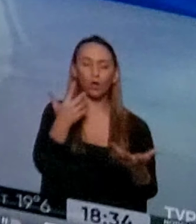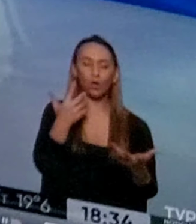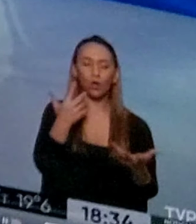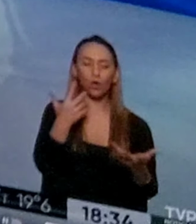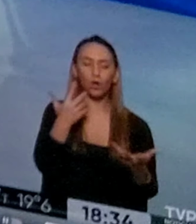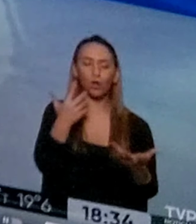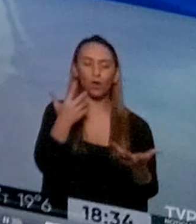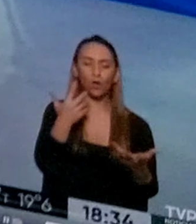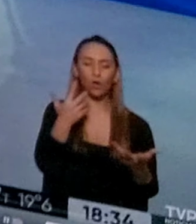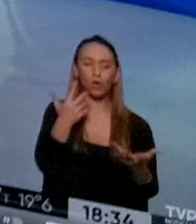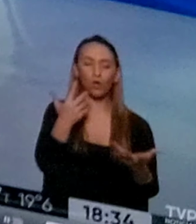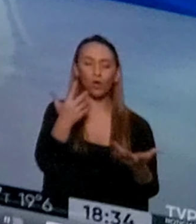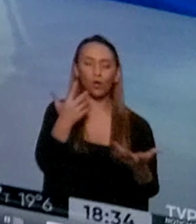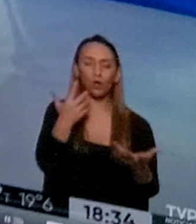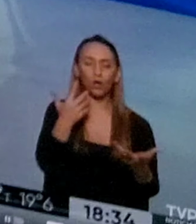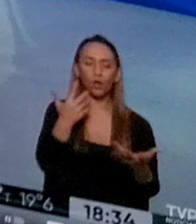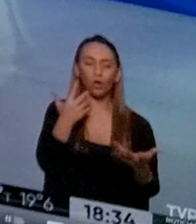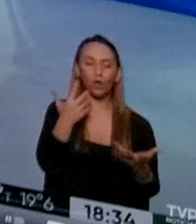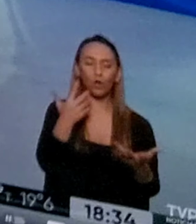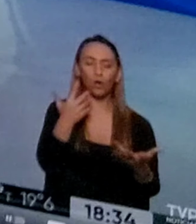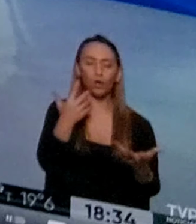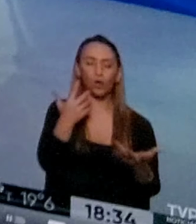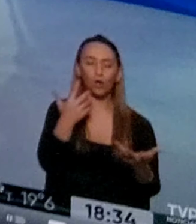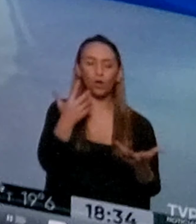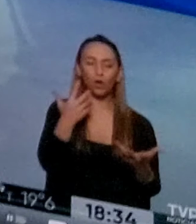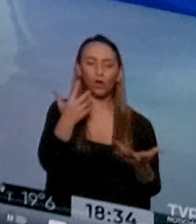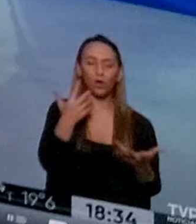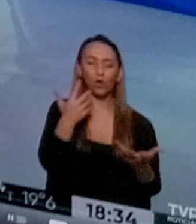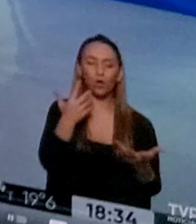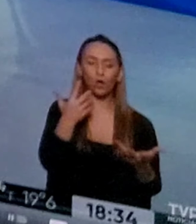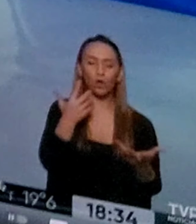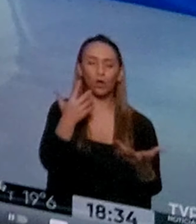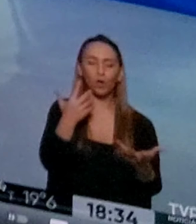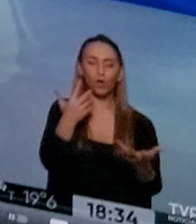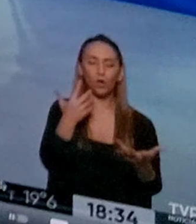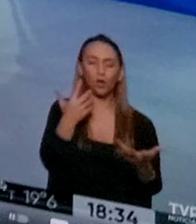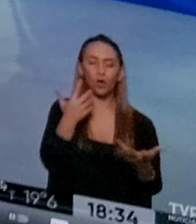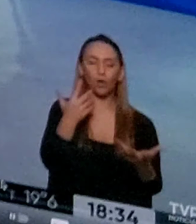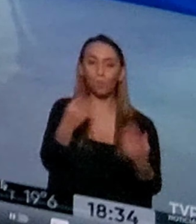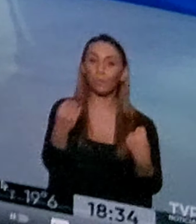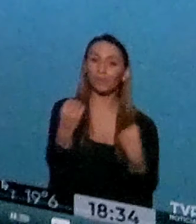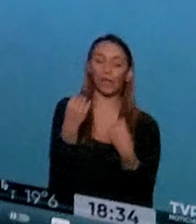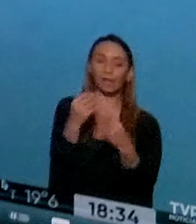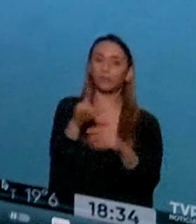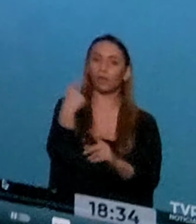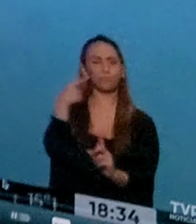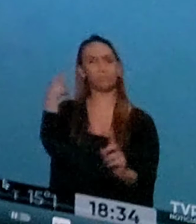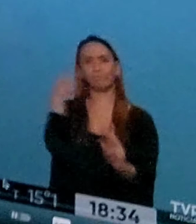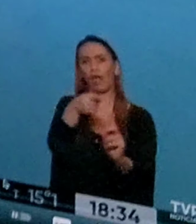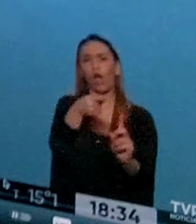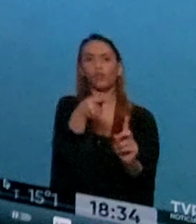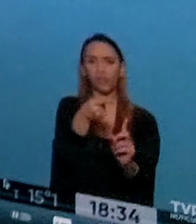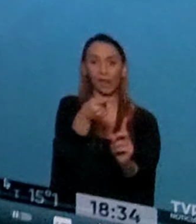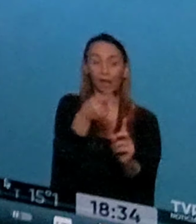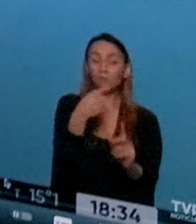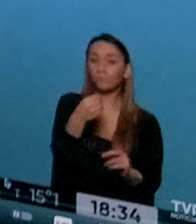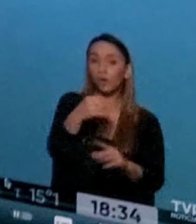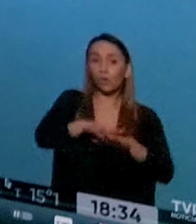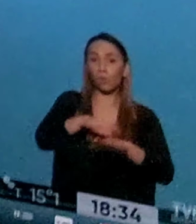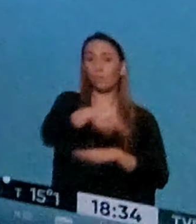fez acusações gravíssimas contra o Luiz Almagro. La OEA. Por el golpe de Estado